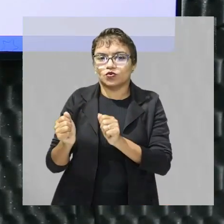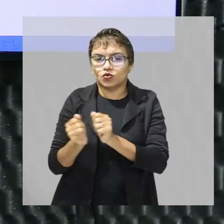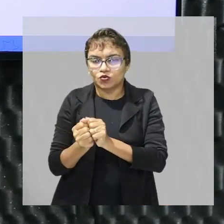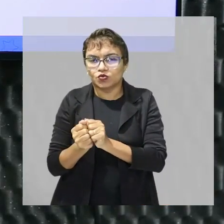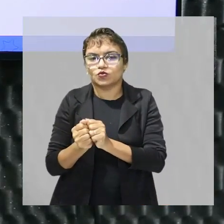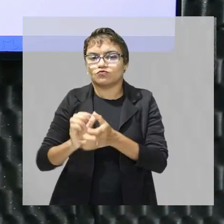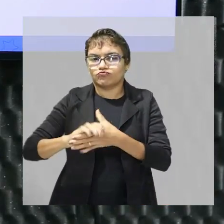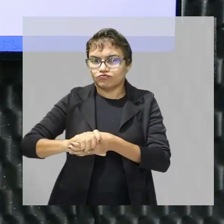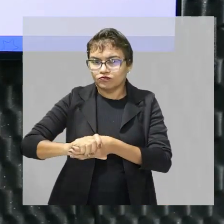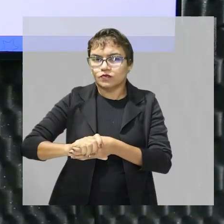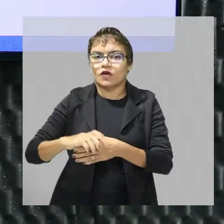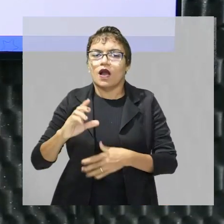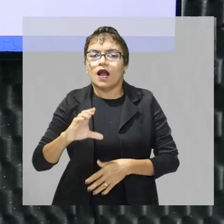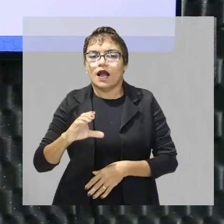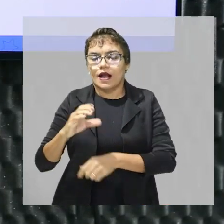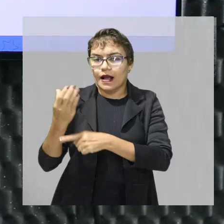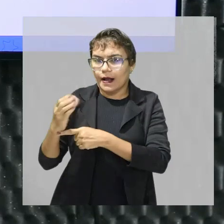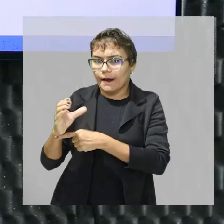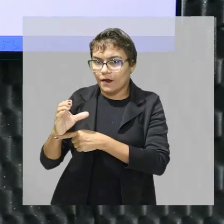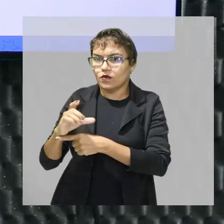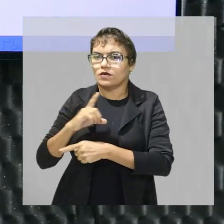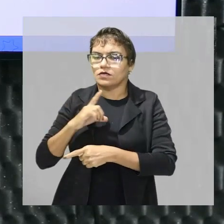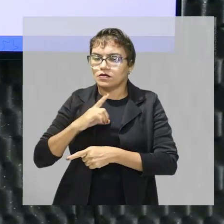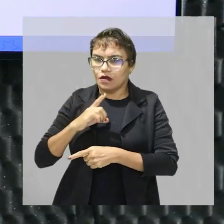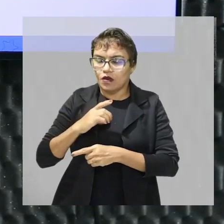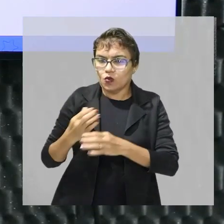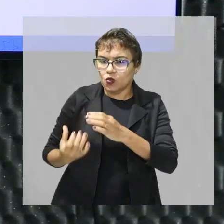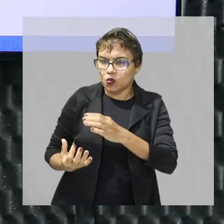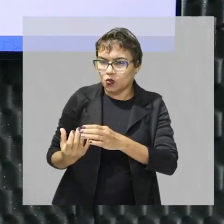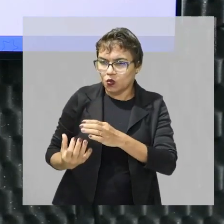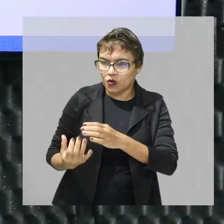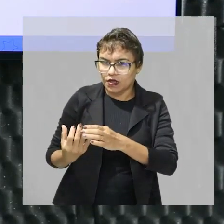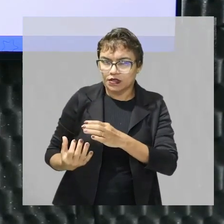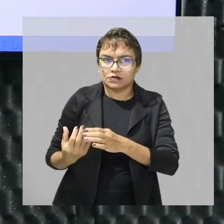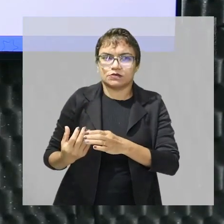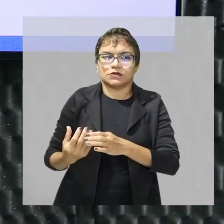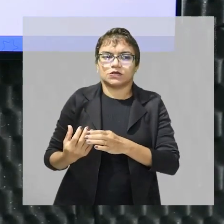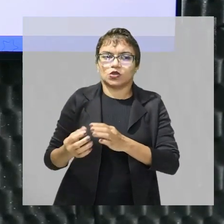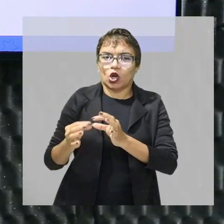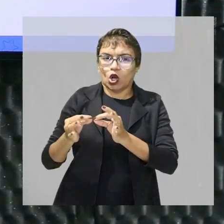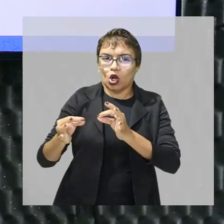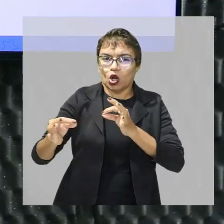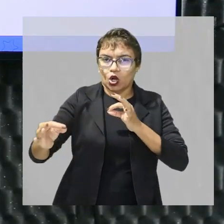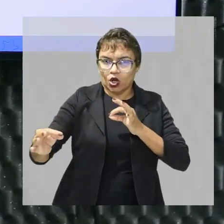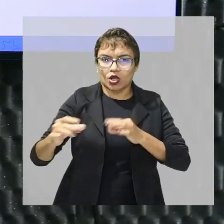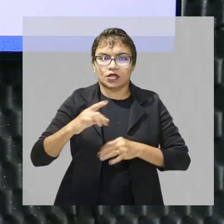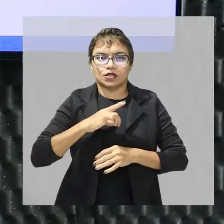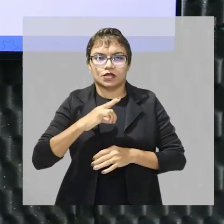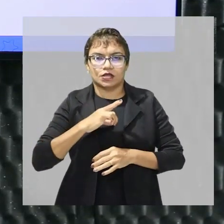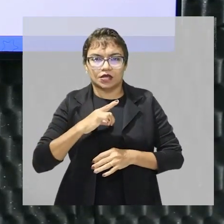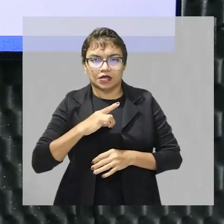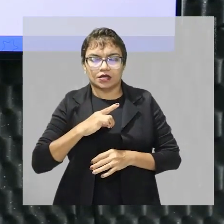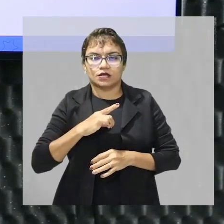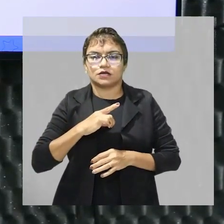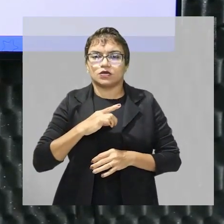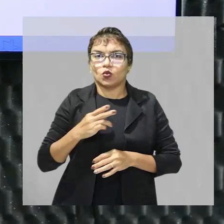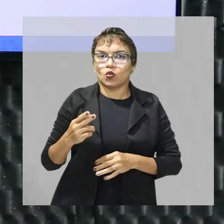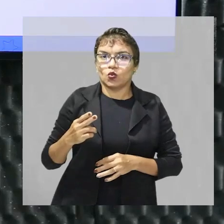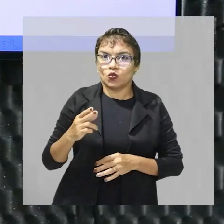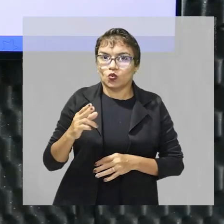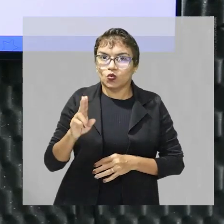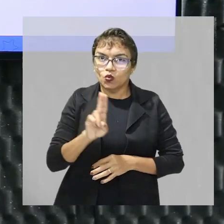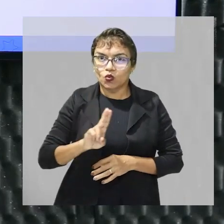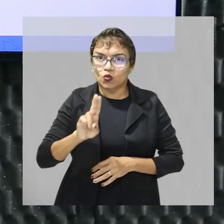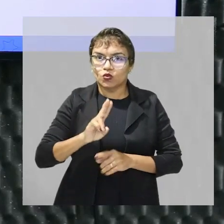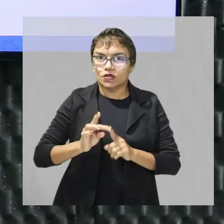que consiste num aquecimento prolongado em condições previamente estabelecidas de temperatura, de